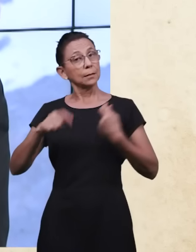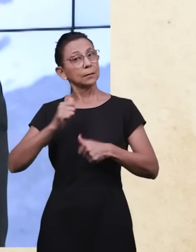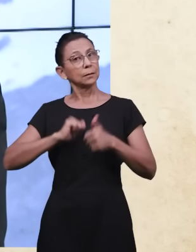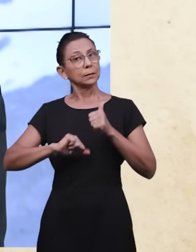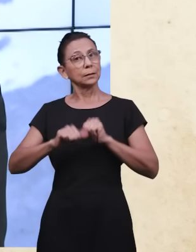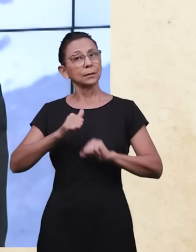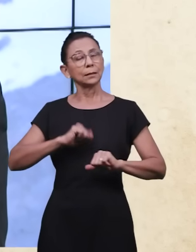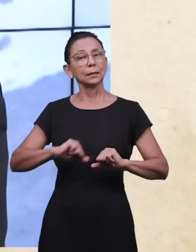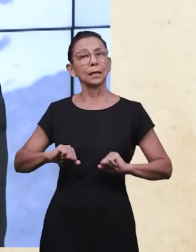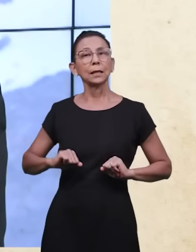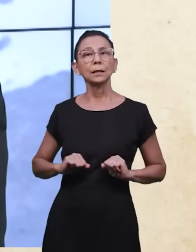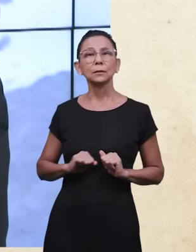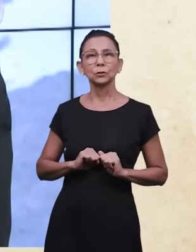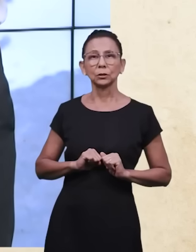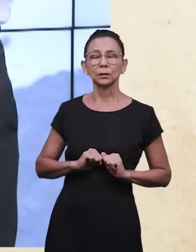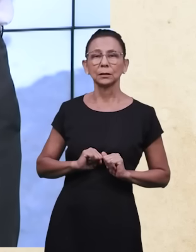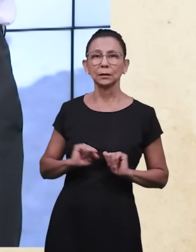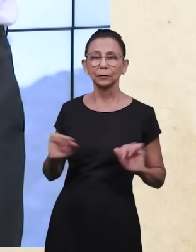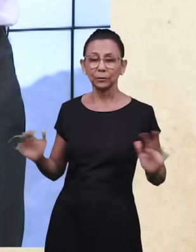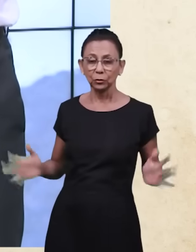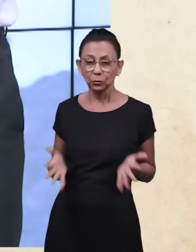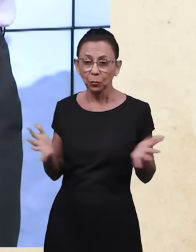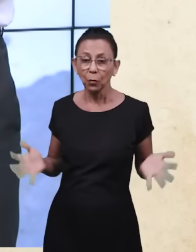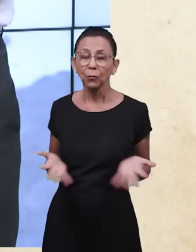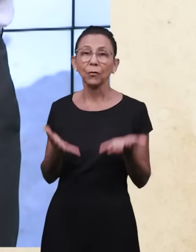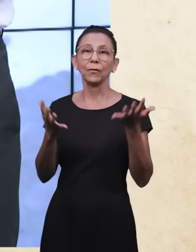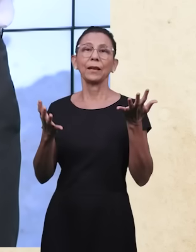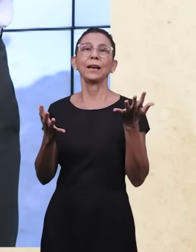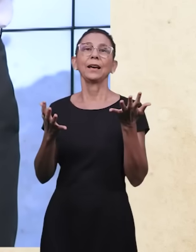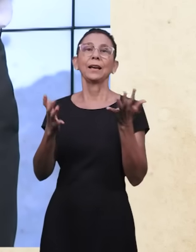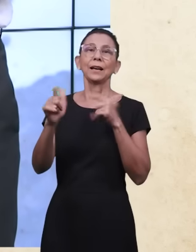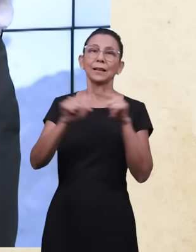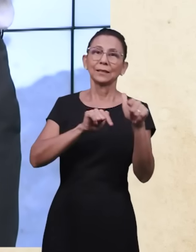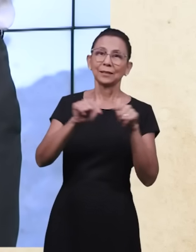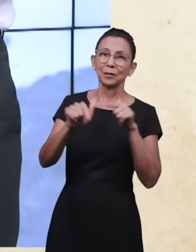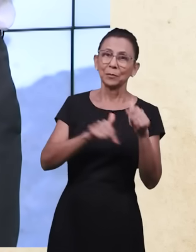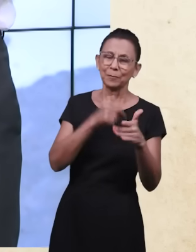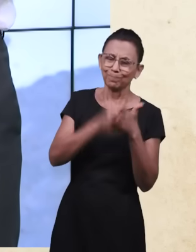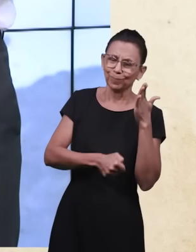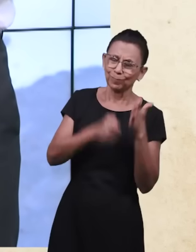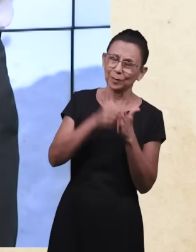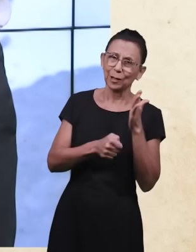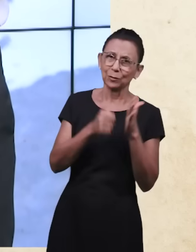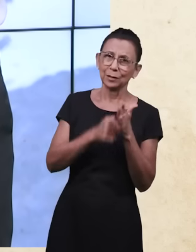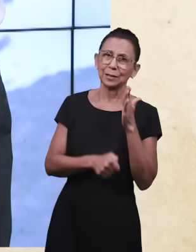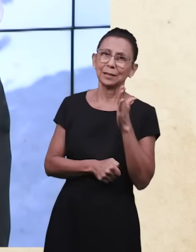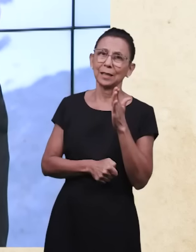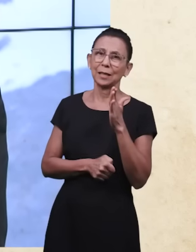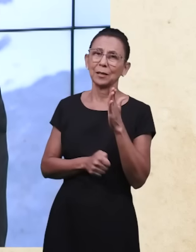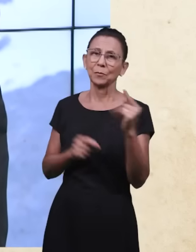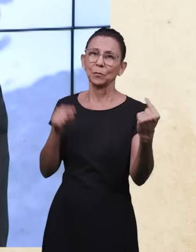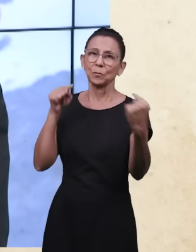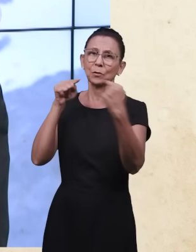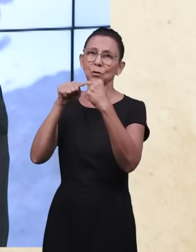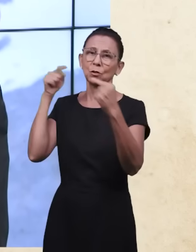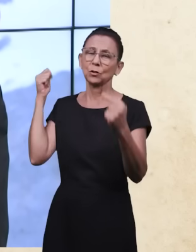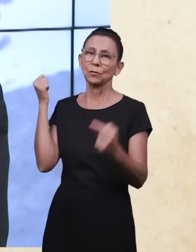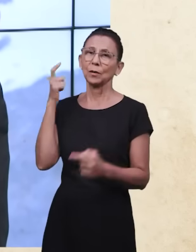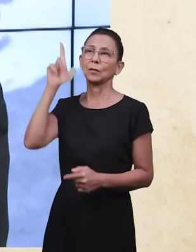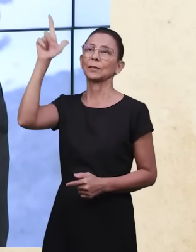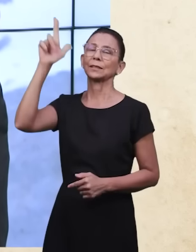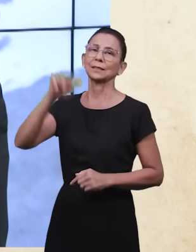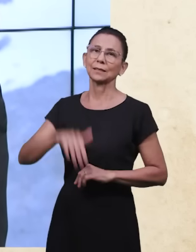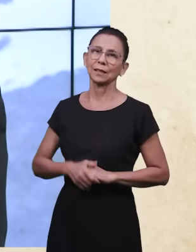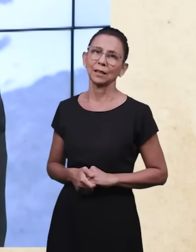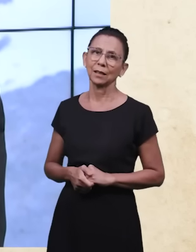ansiedade produtiva, que vai te mover, que te faz trabalhar, que te faz lutar por algo. Não ter ansiedade,